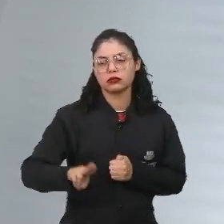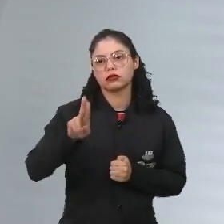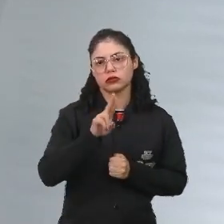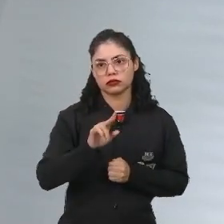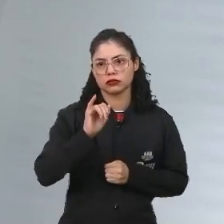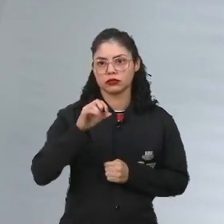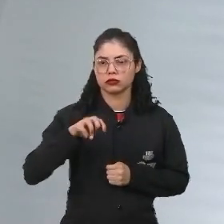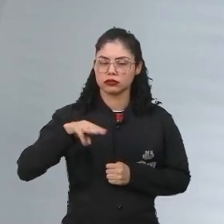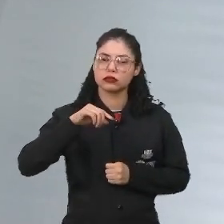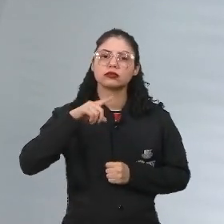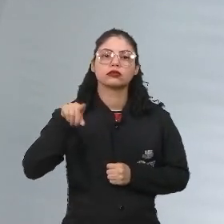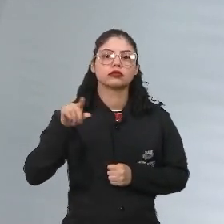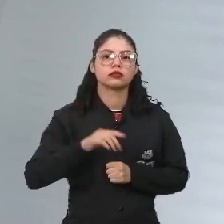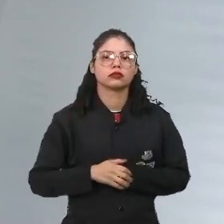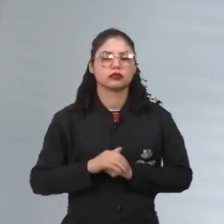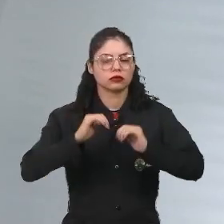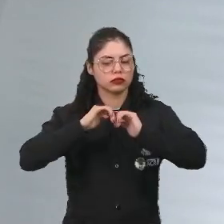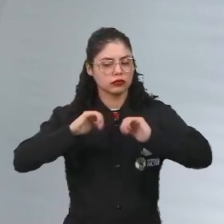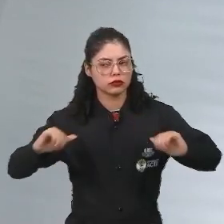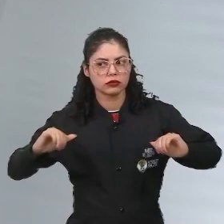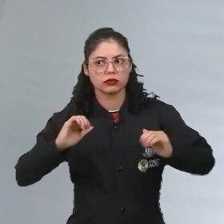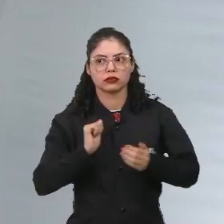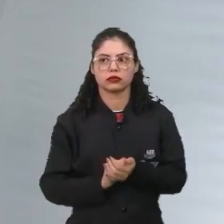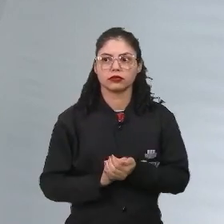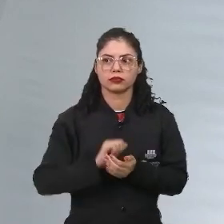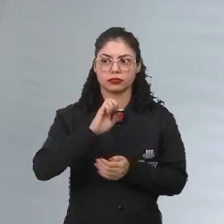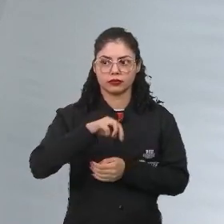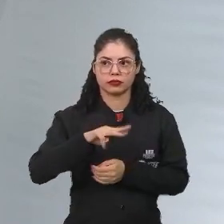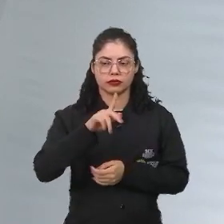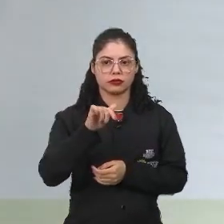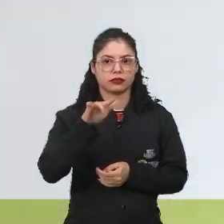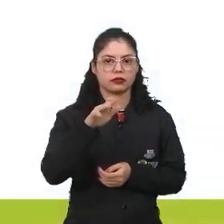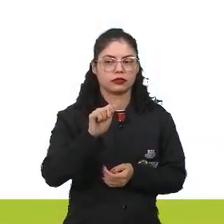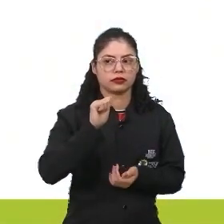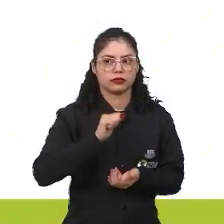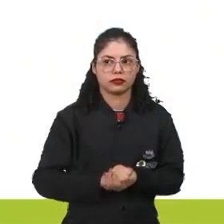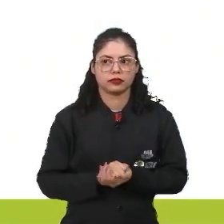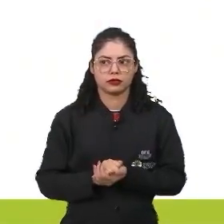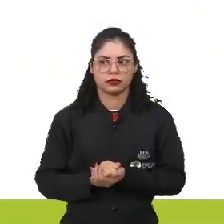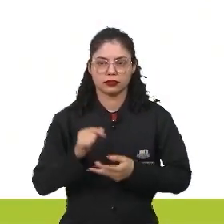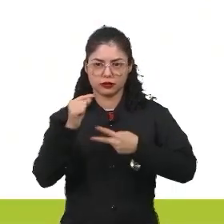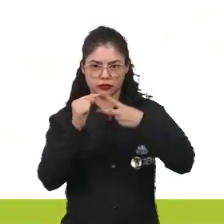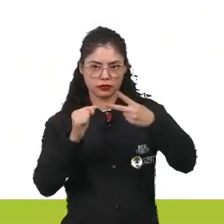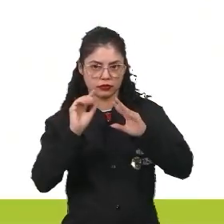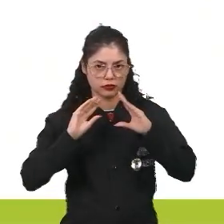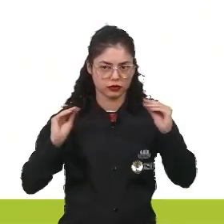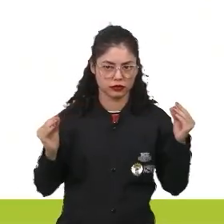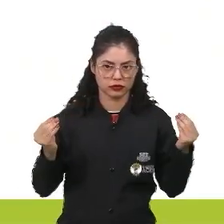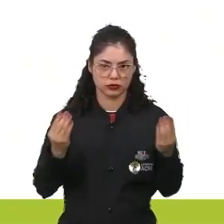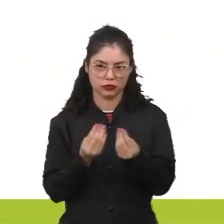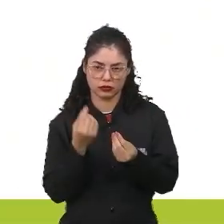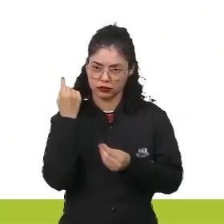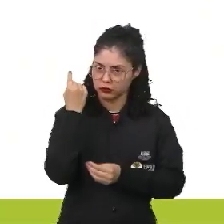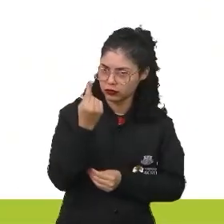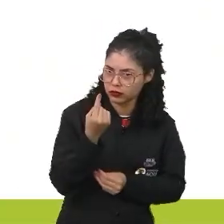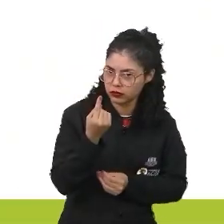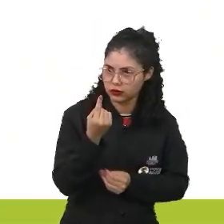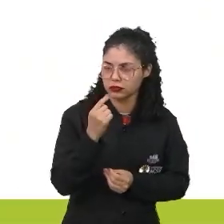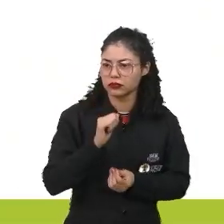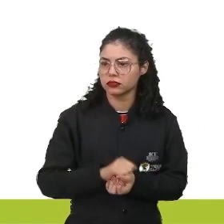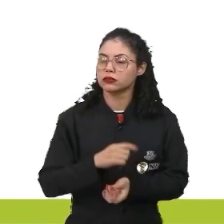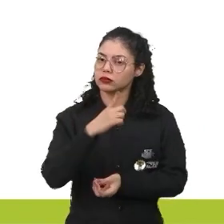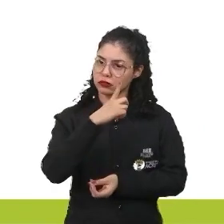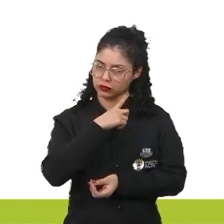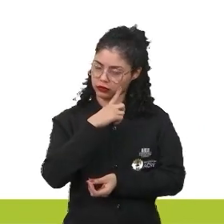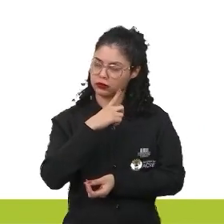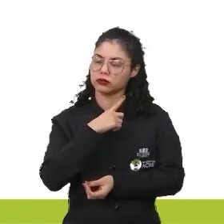ímã, separação magnética. Lembrando que ambas as substâncias, somente um tem